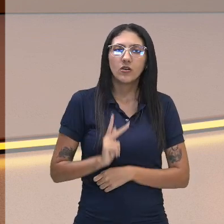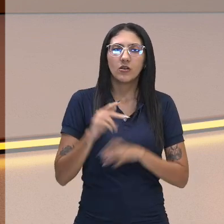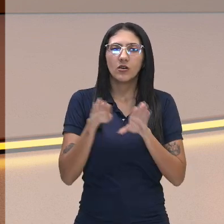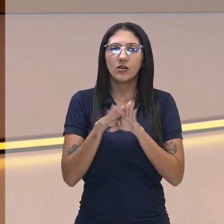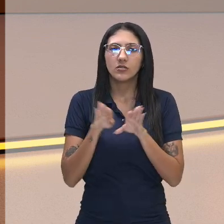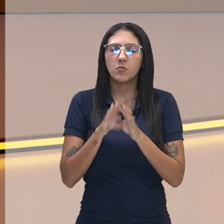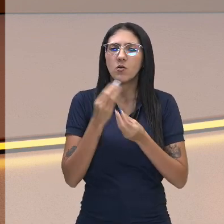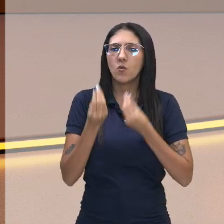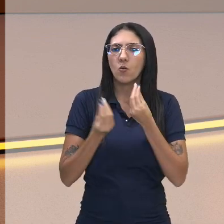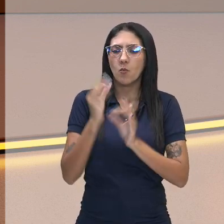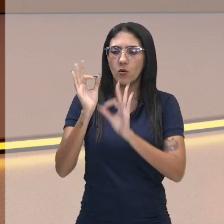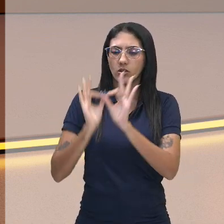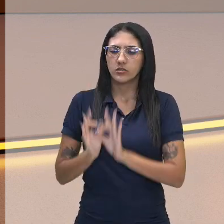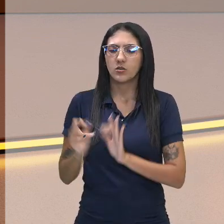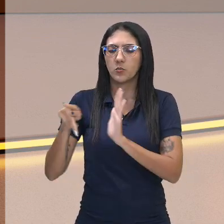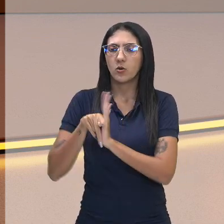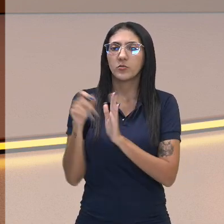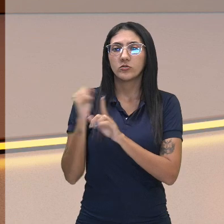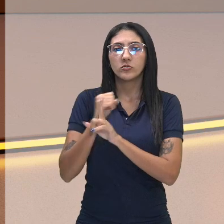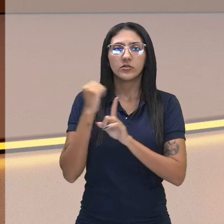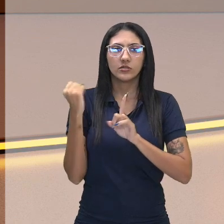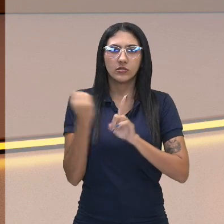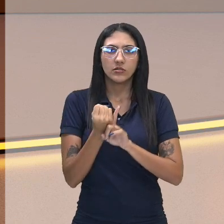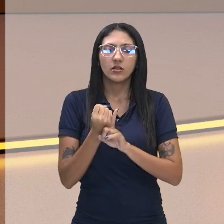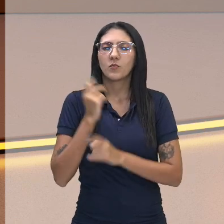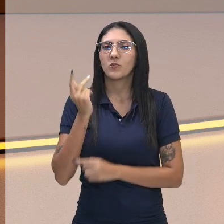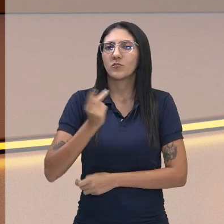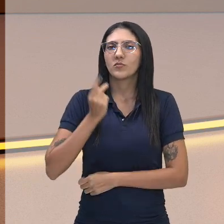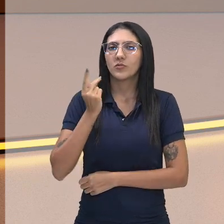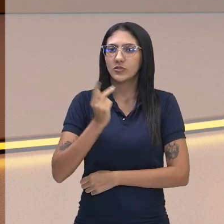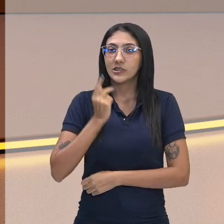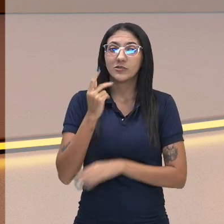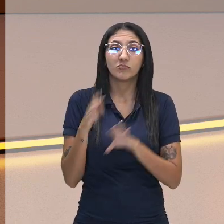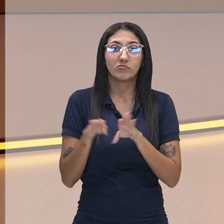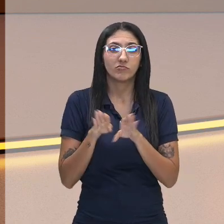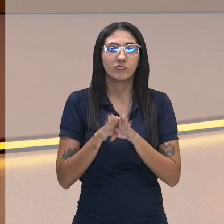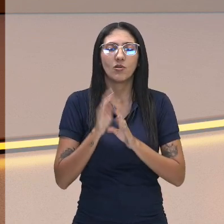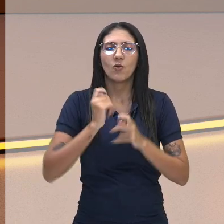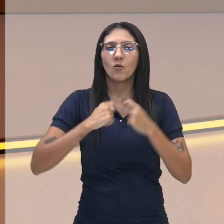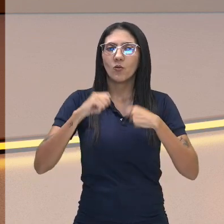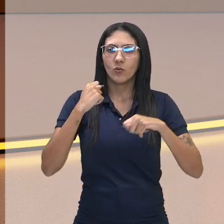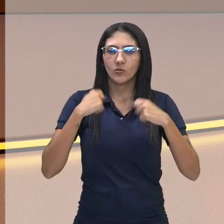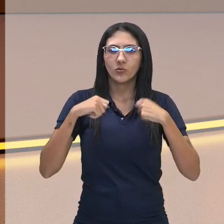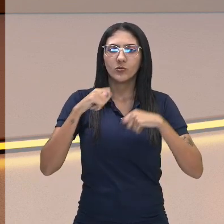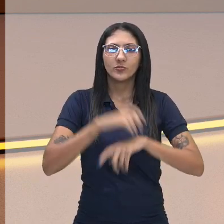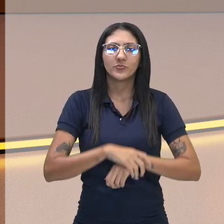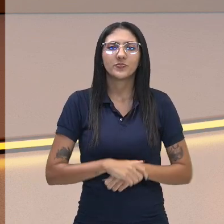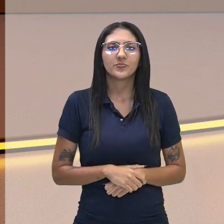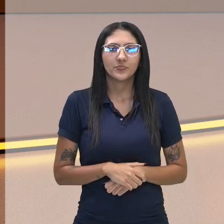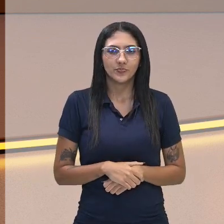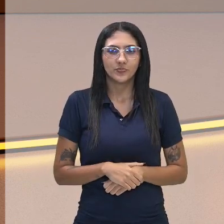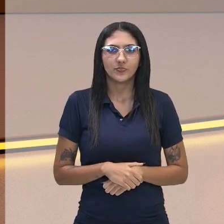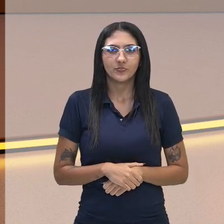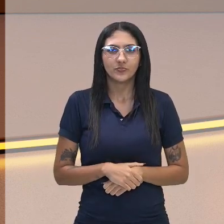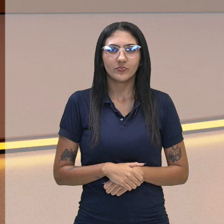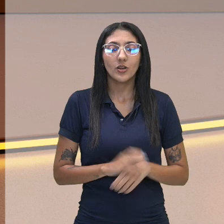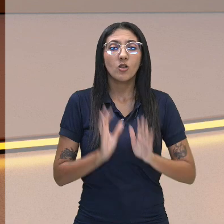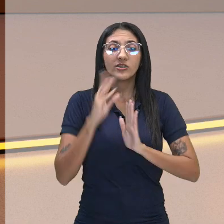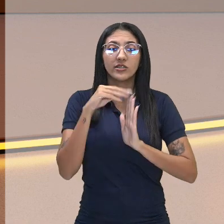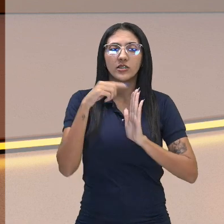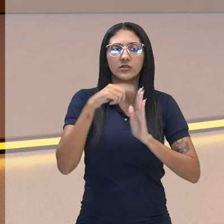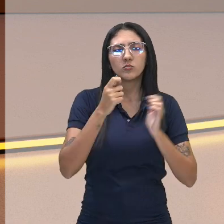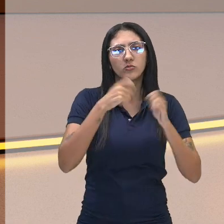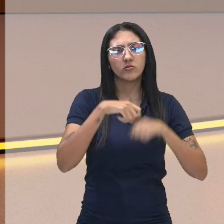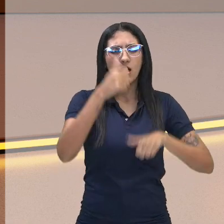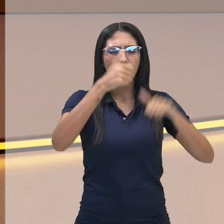organizações sociais, políticas e econômicas. E dentro desse processo de análise